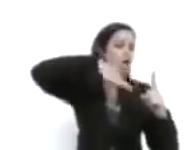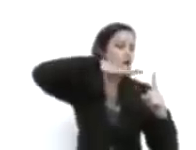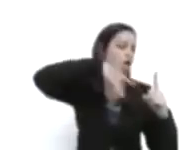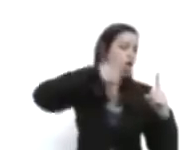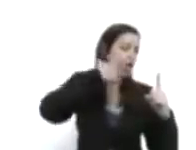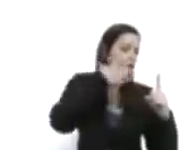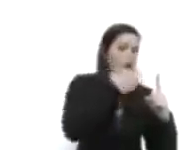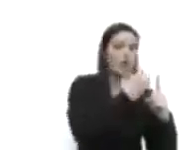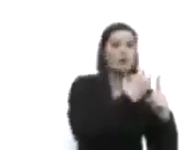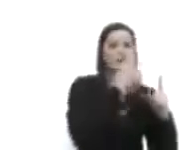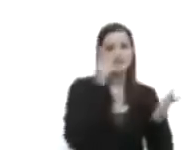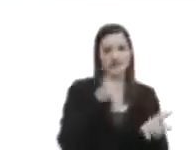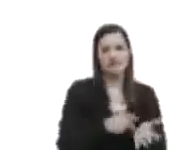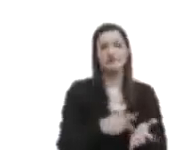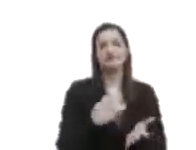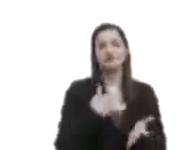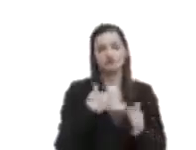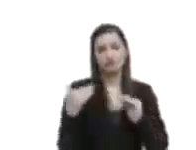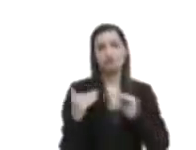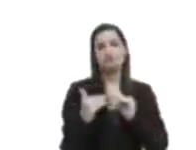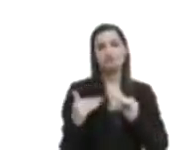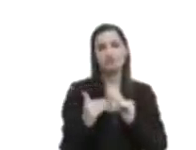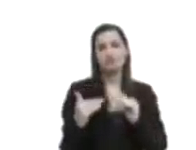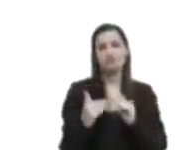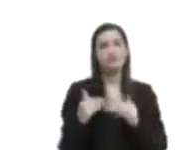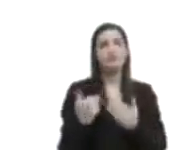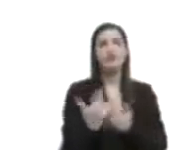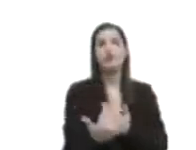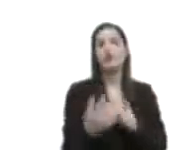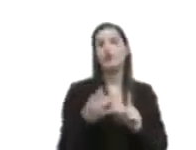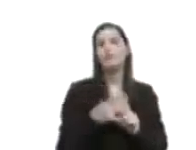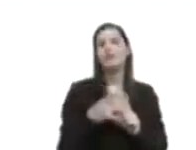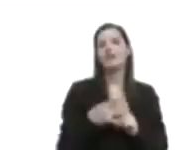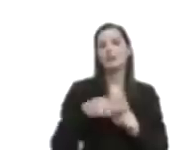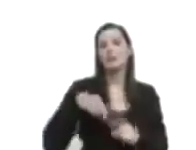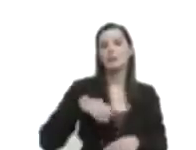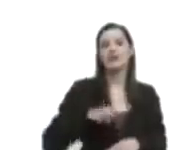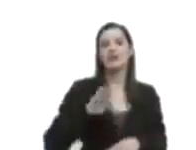em gênero, número e grau, cheio de metais, ídolos,